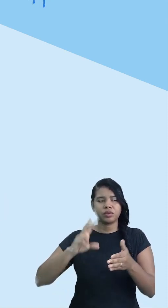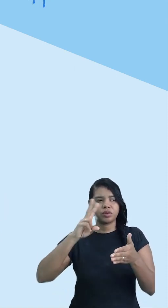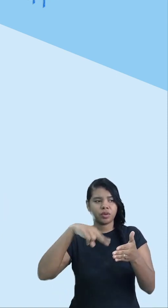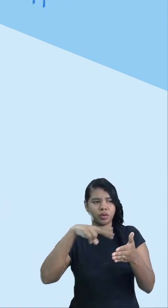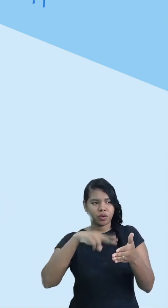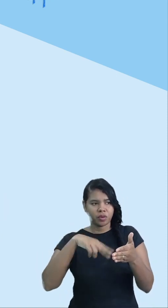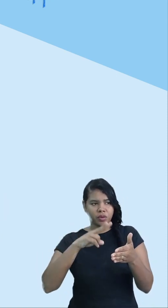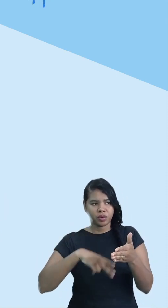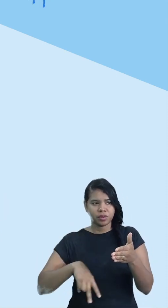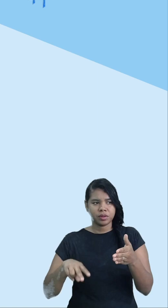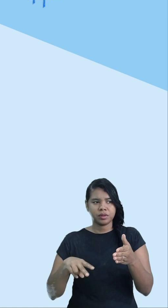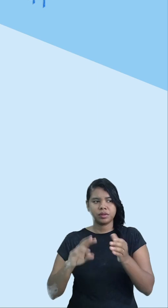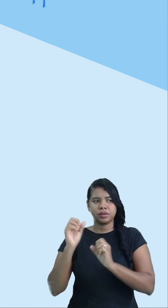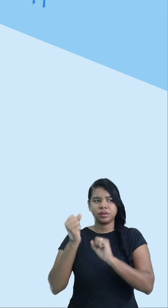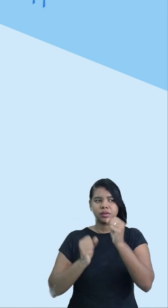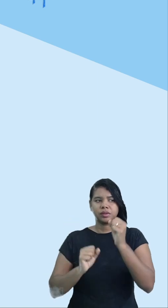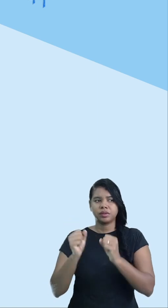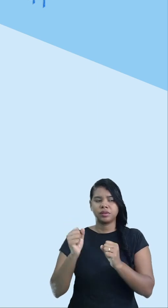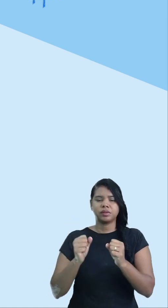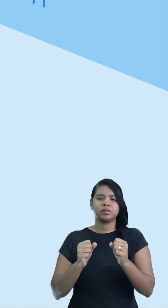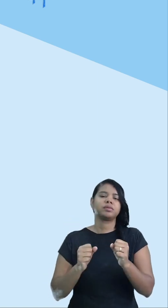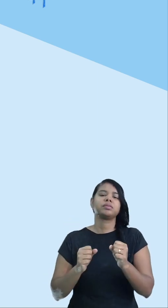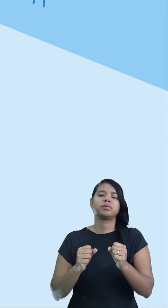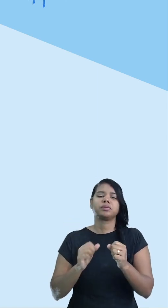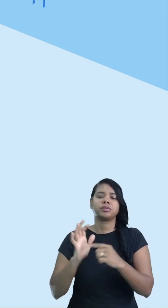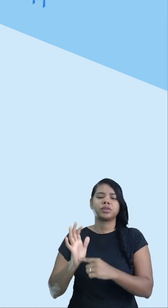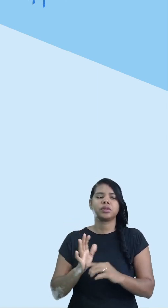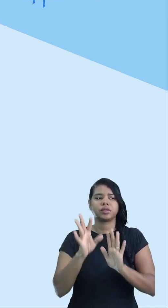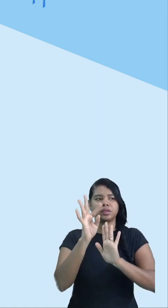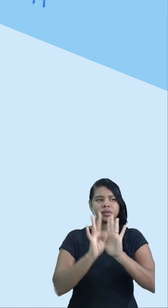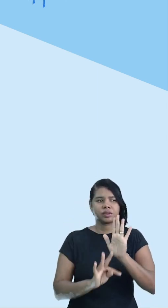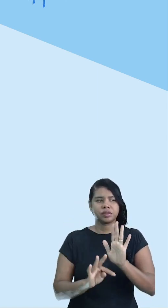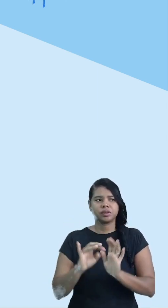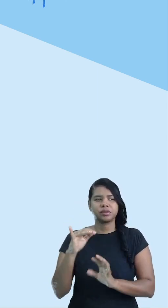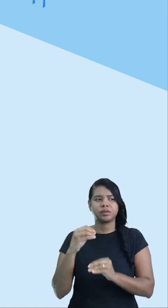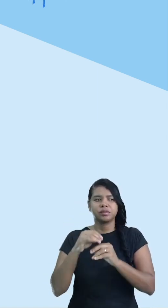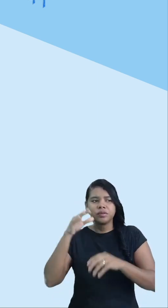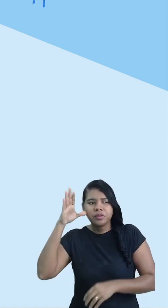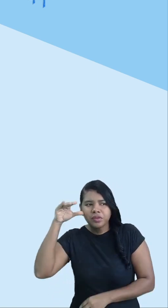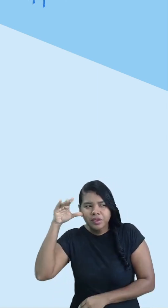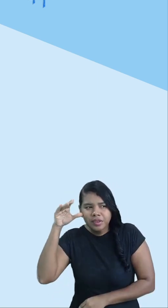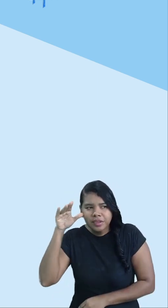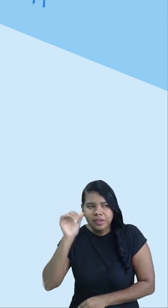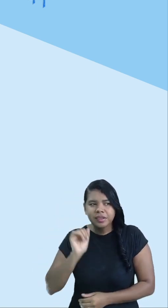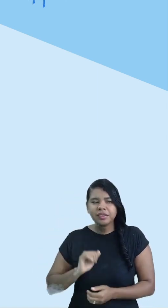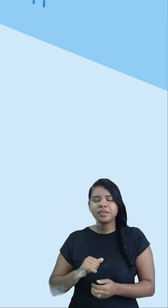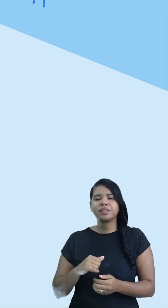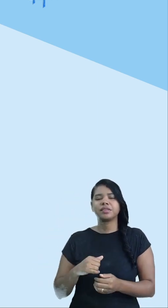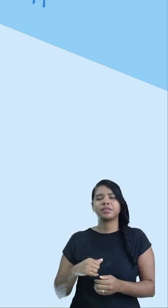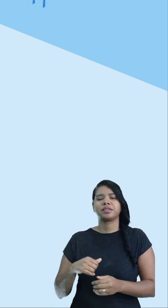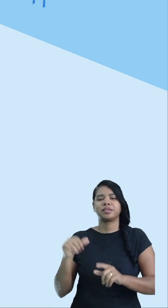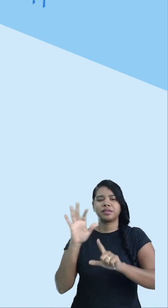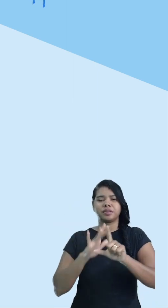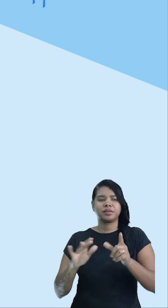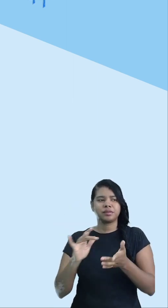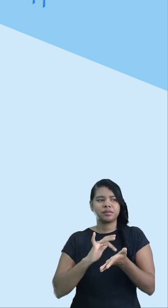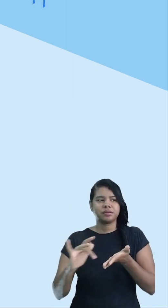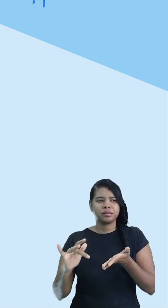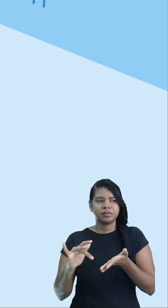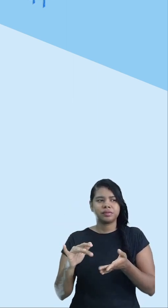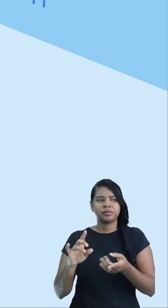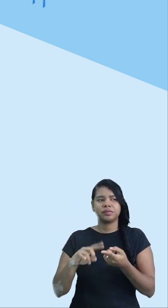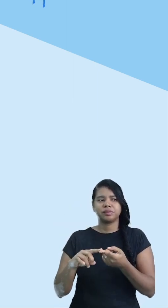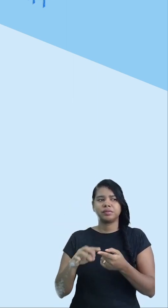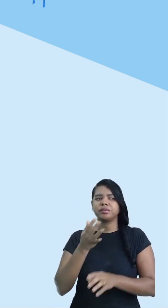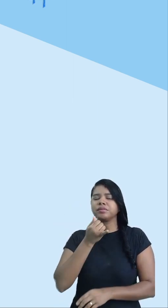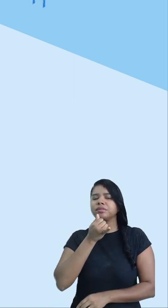uma máquina que traz aí os termos indexadores. Ficou curiosa? Ficou curioso? Vai ver no e-book. A gente fala sobre isso. E alguns